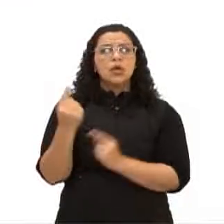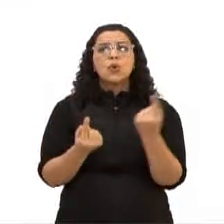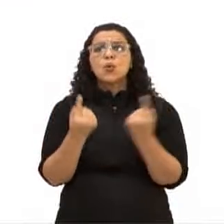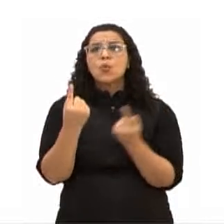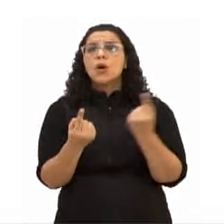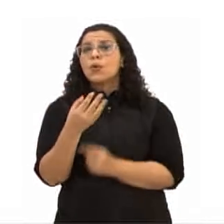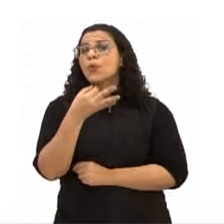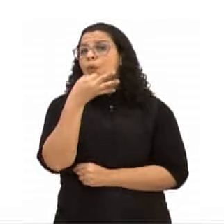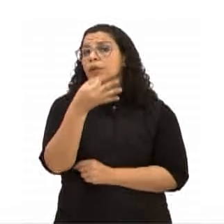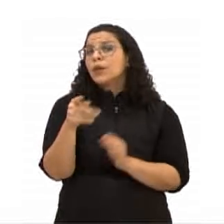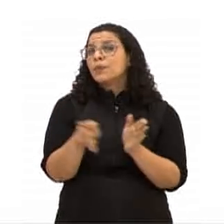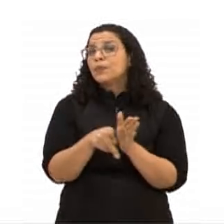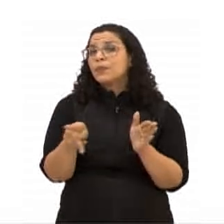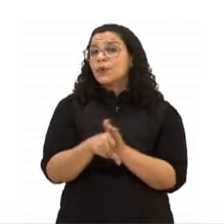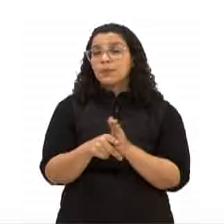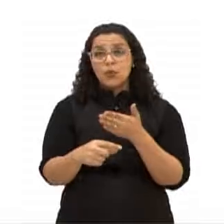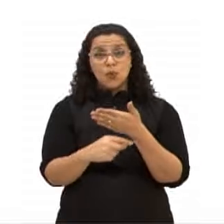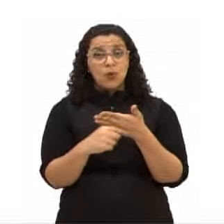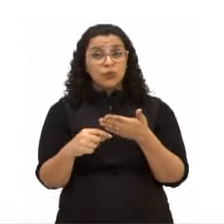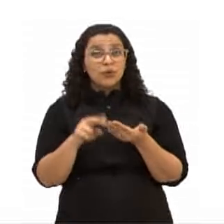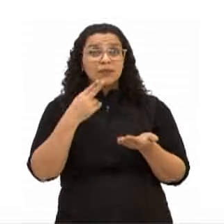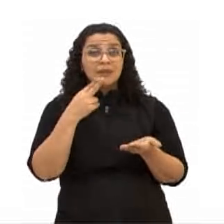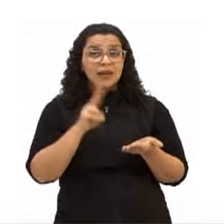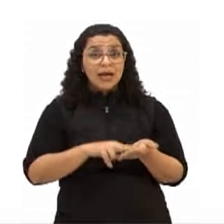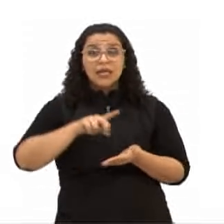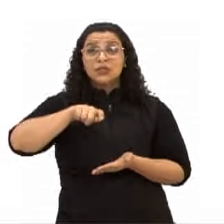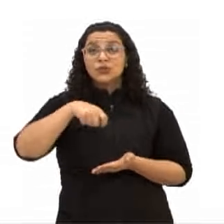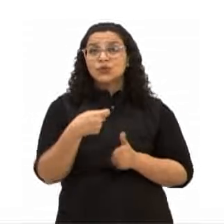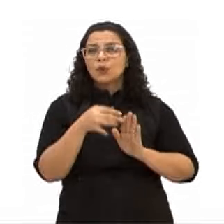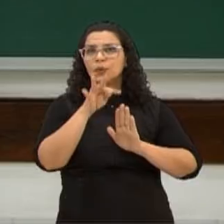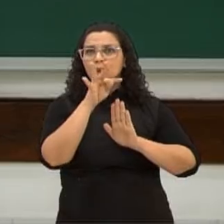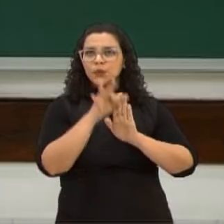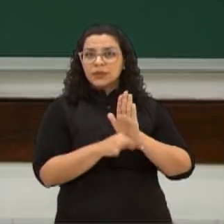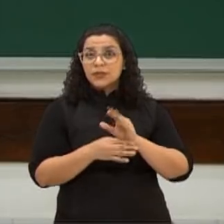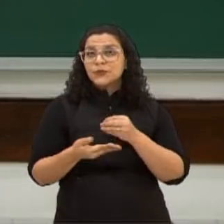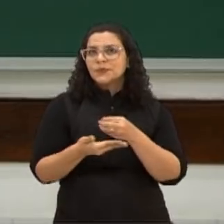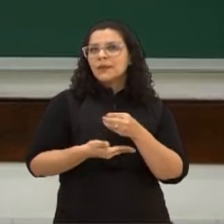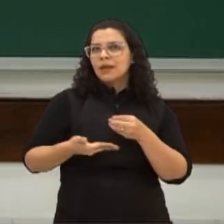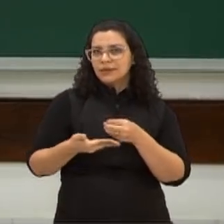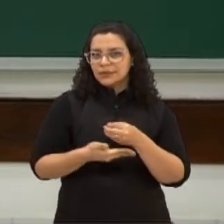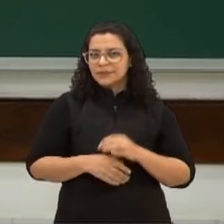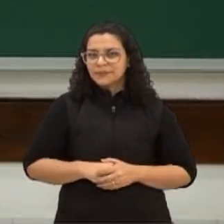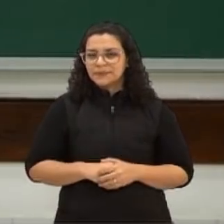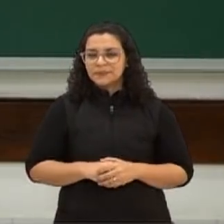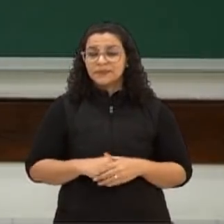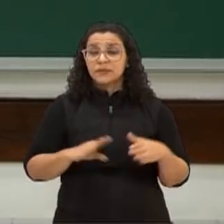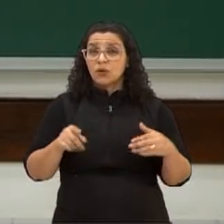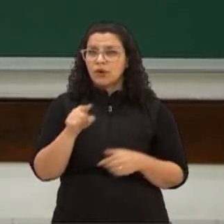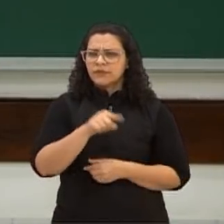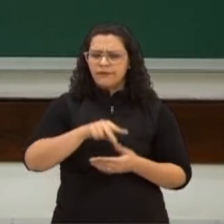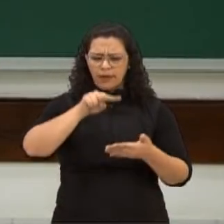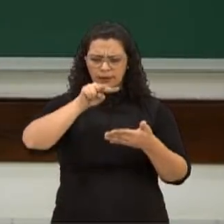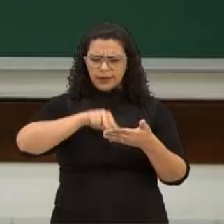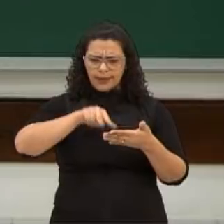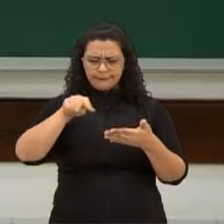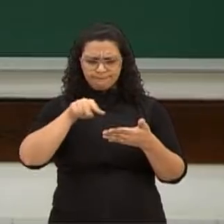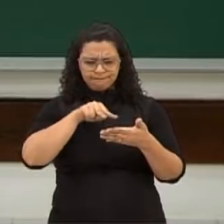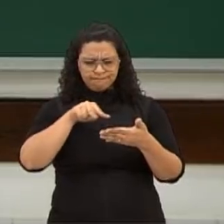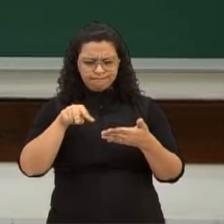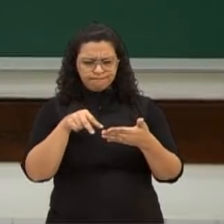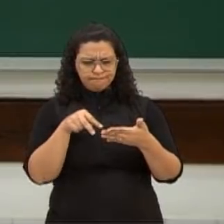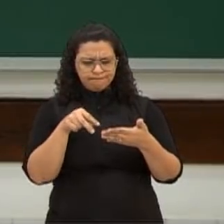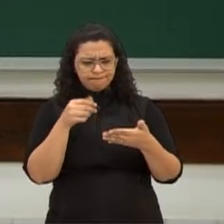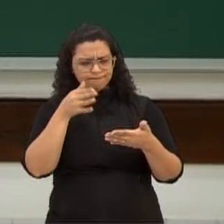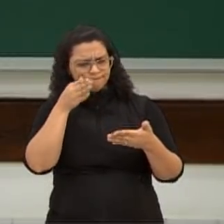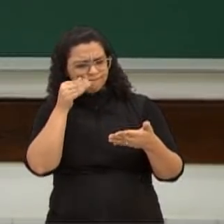é a opinião do autor da carta a respeito do texto base? Então, agora você vai reler a